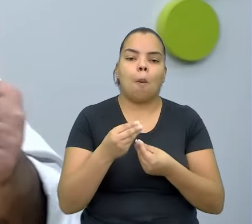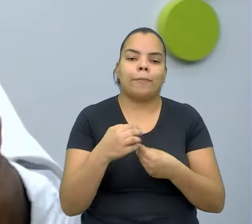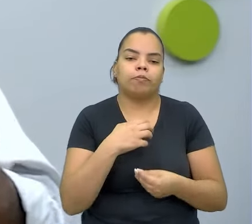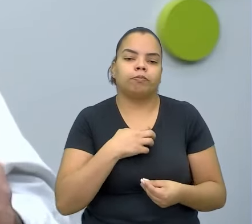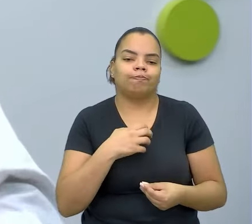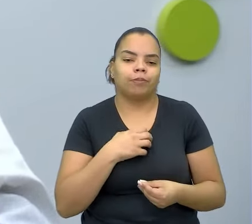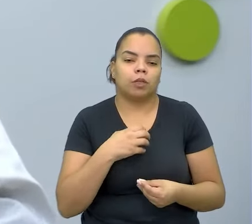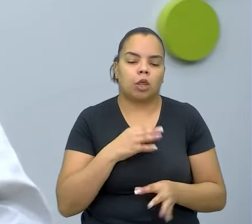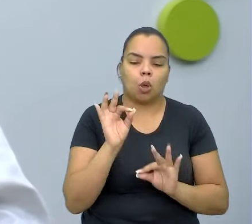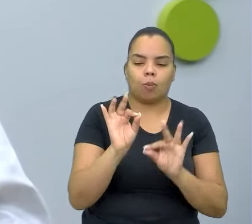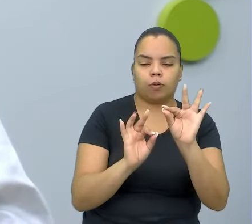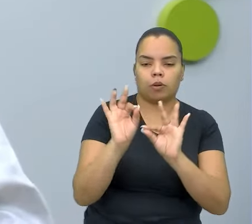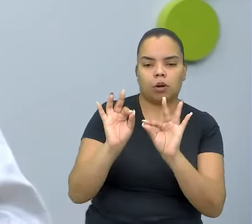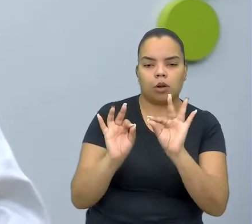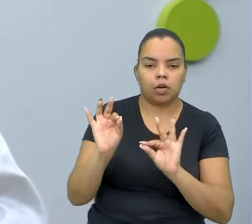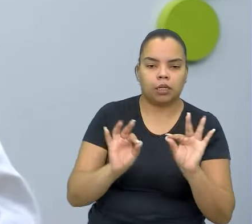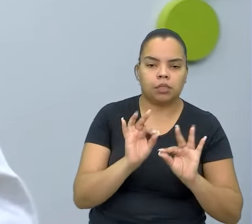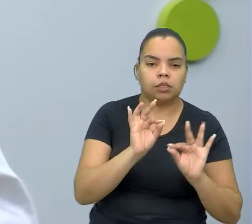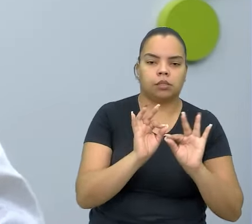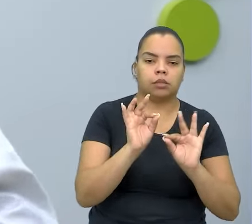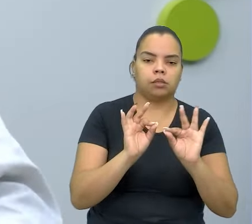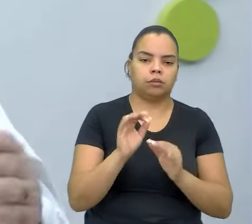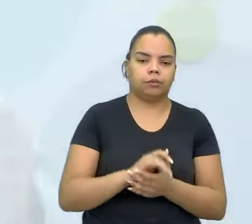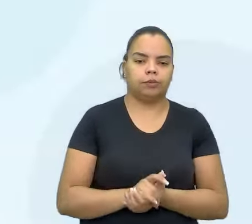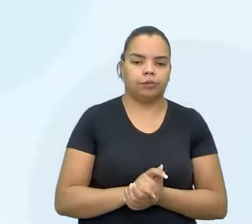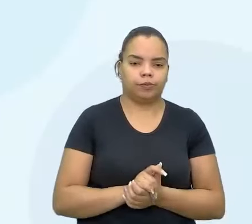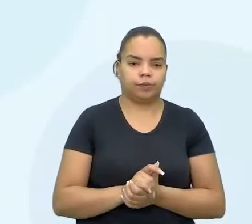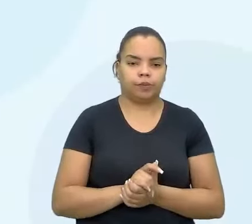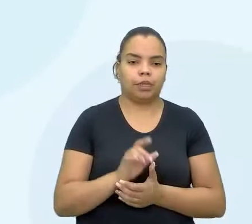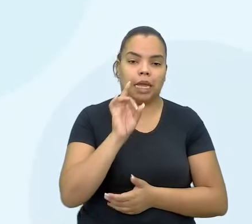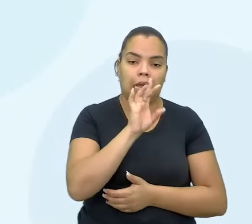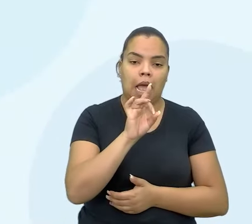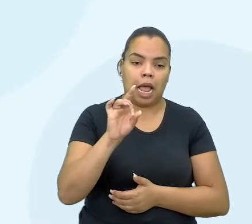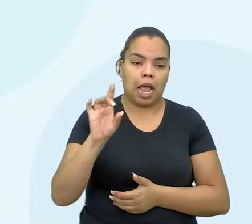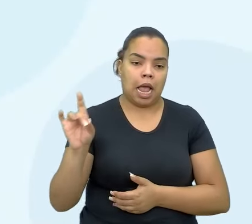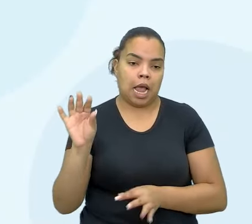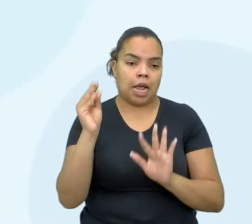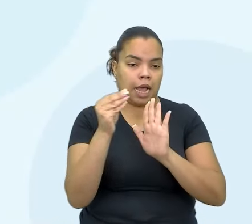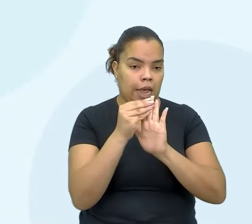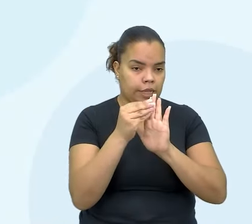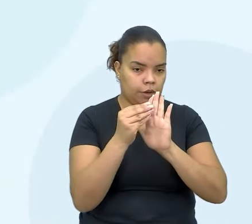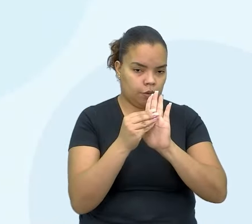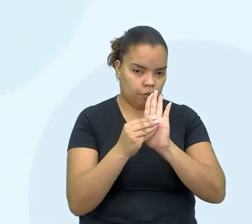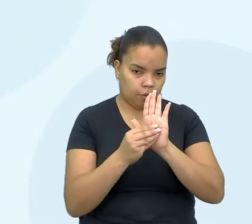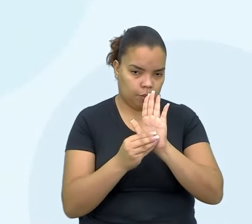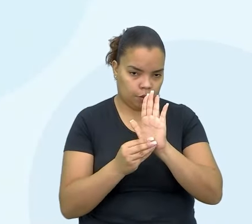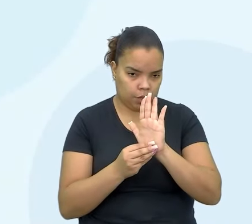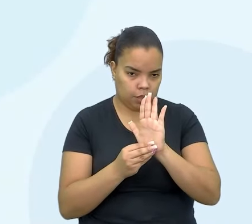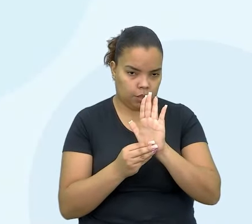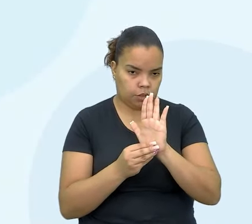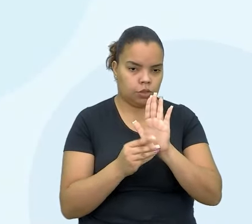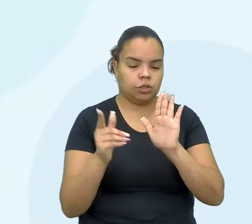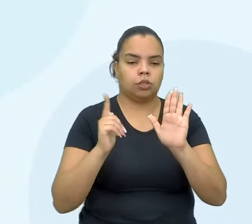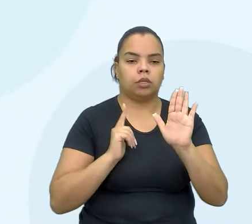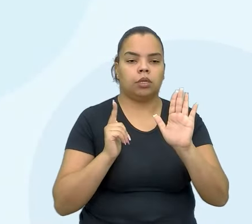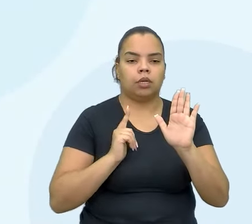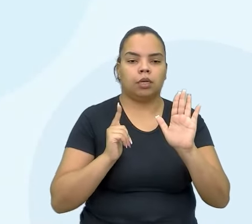né, essa organização desses componentes, né? Como a Gisele falou, cada uma